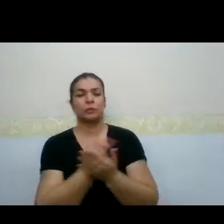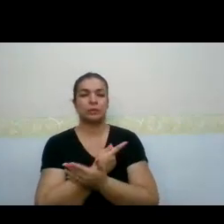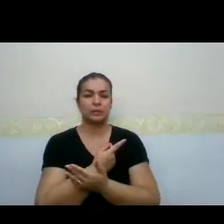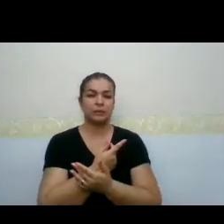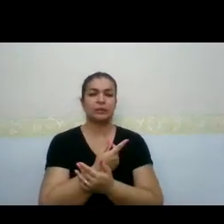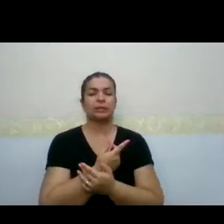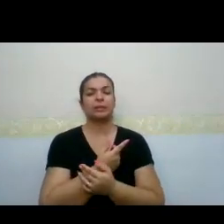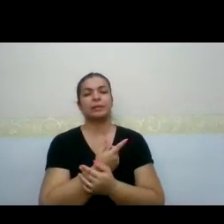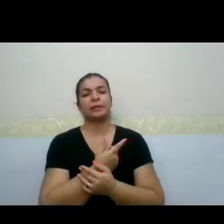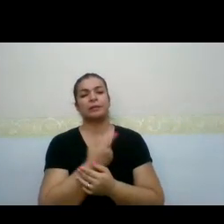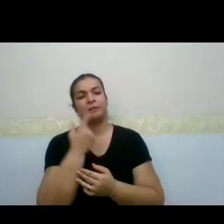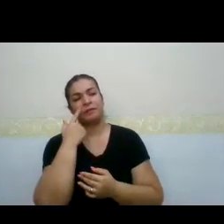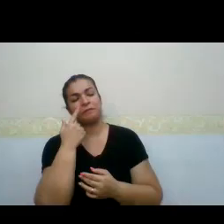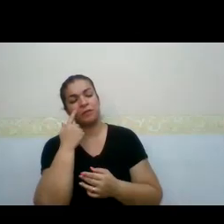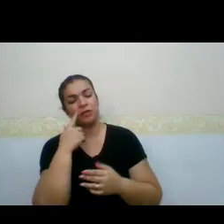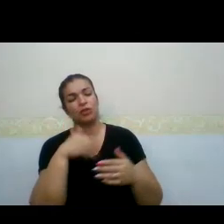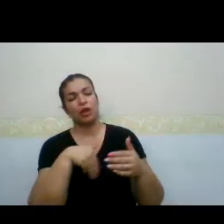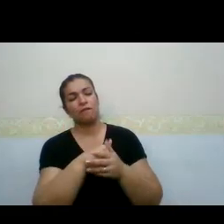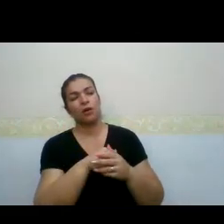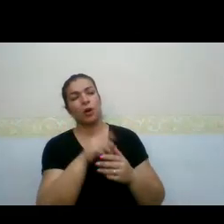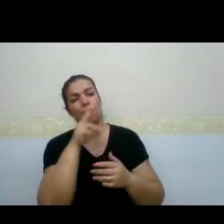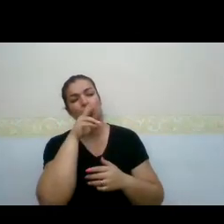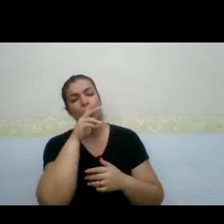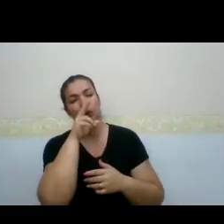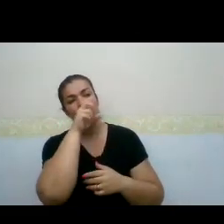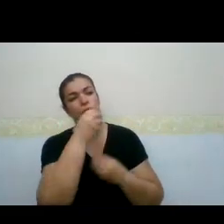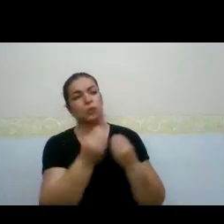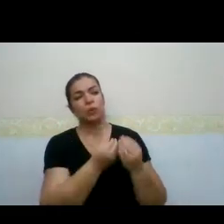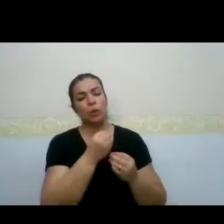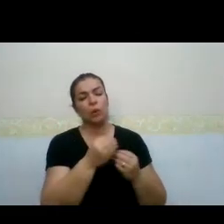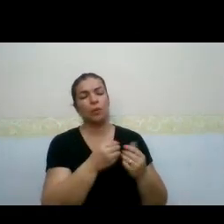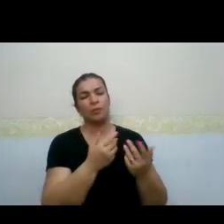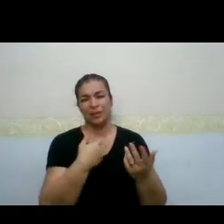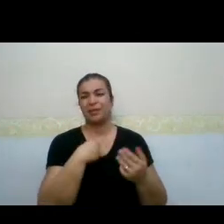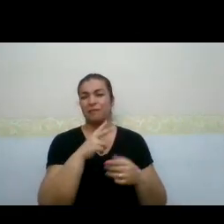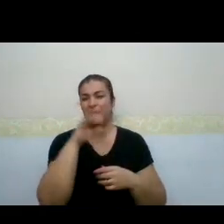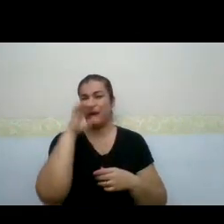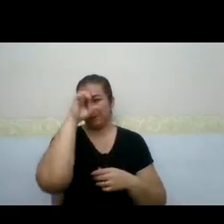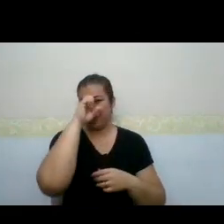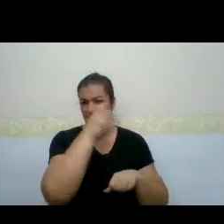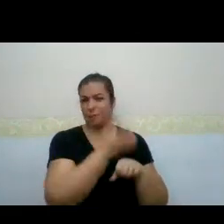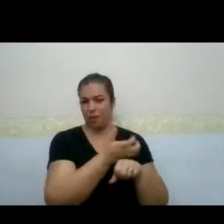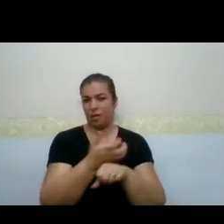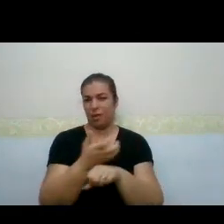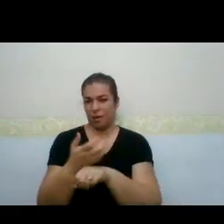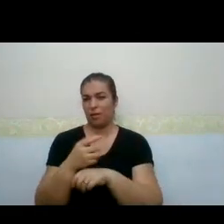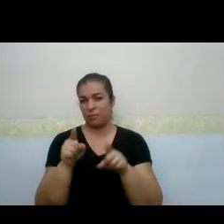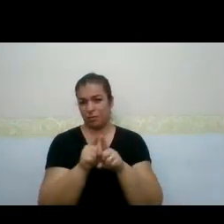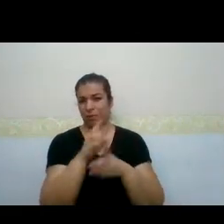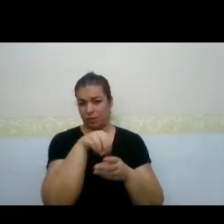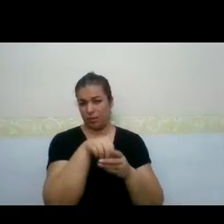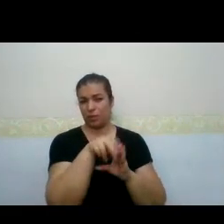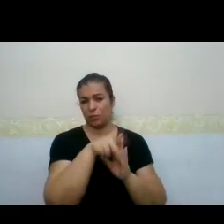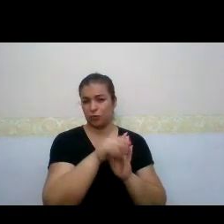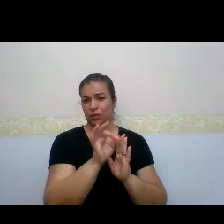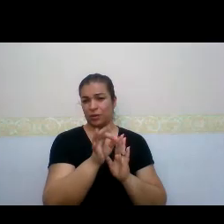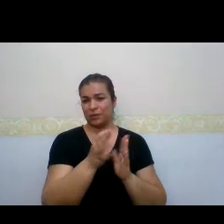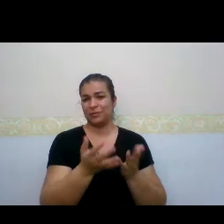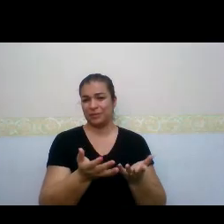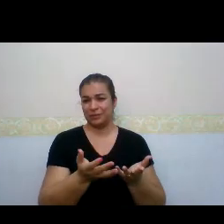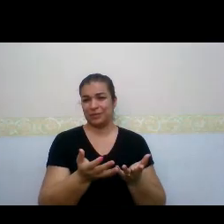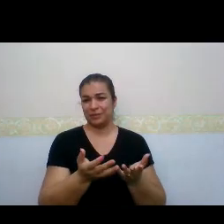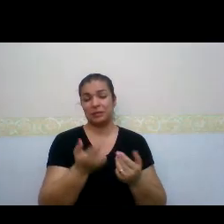bola? E ali vai Ah, integrando todas as matérias, creio eu, né? Ó, exatamente. ó, essa Exato. velocidade